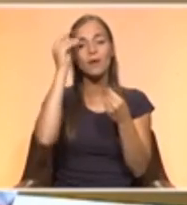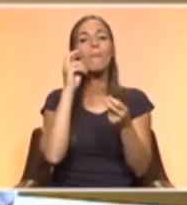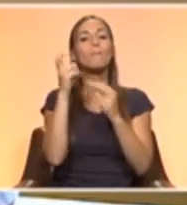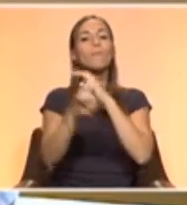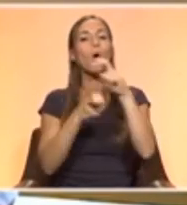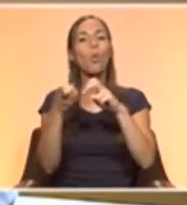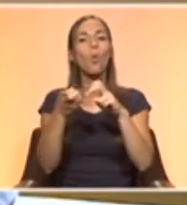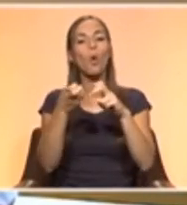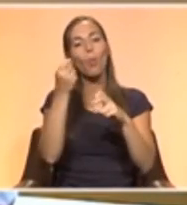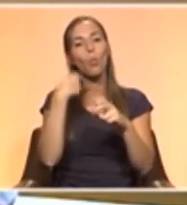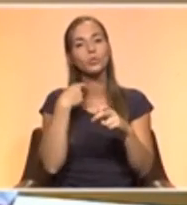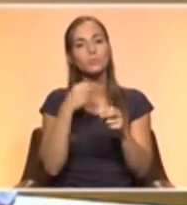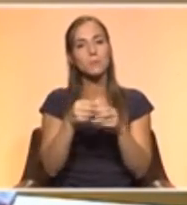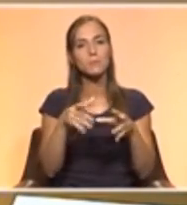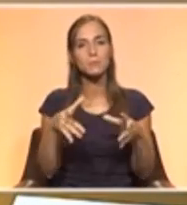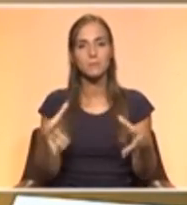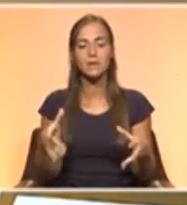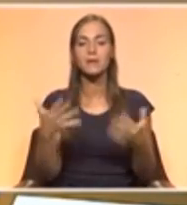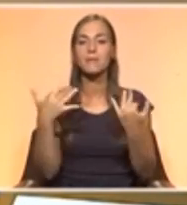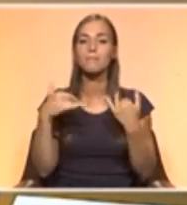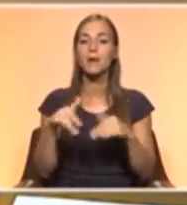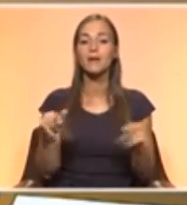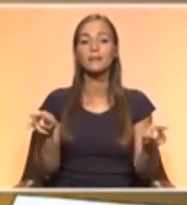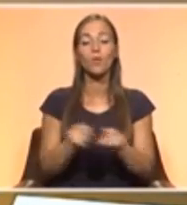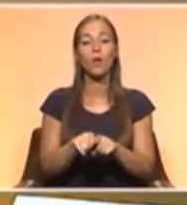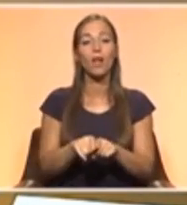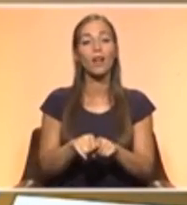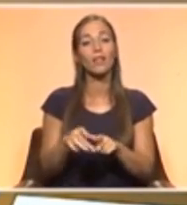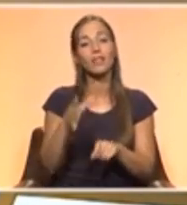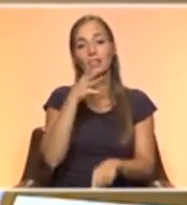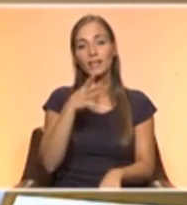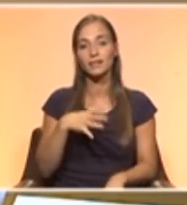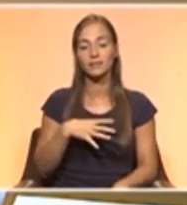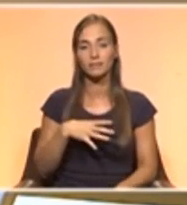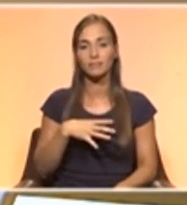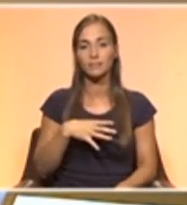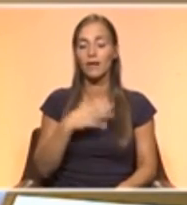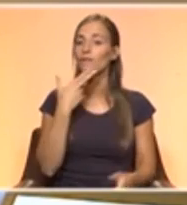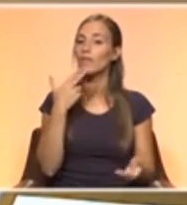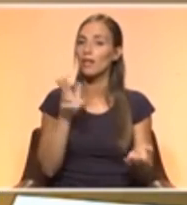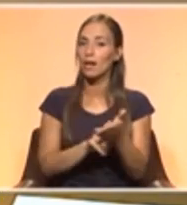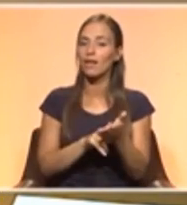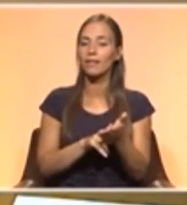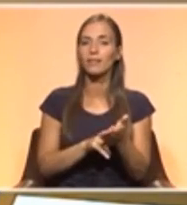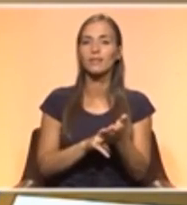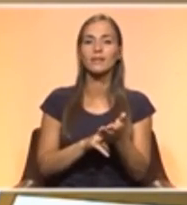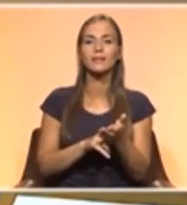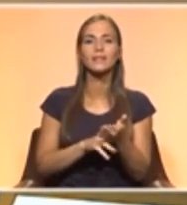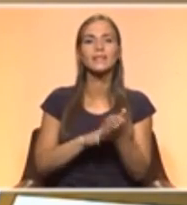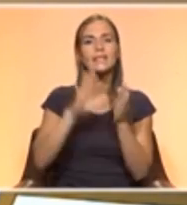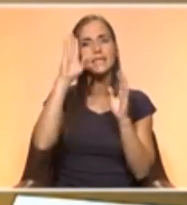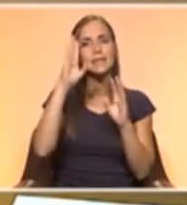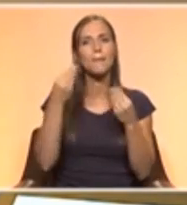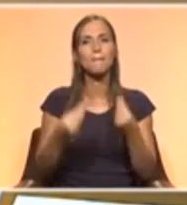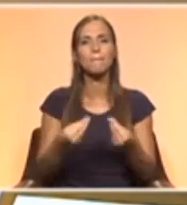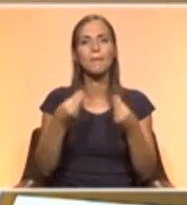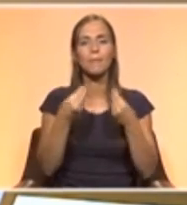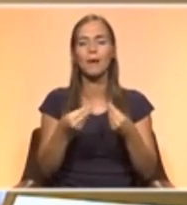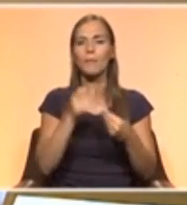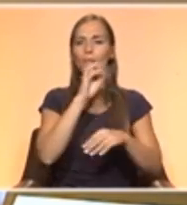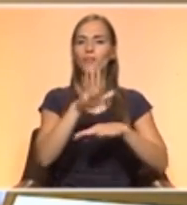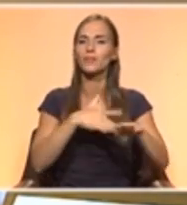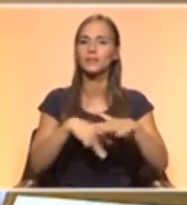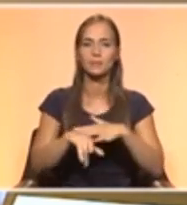Formação a mas como há bocadinho Estavam estavam a referir e realmente ainda não sabem muito bem o que é que se pode fazer portanto a maioria das